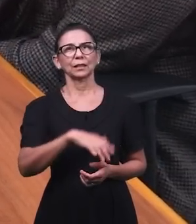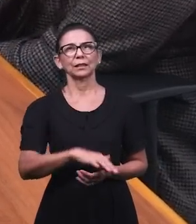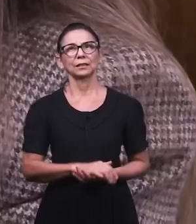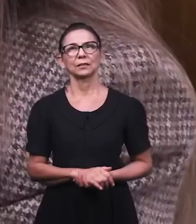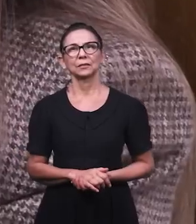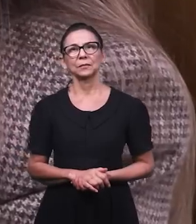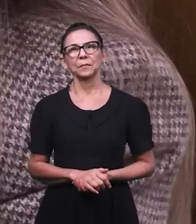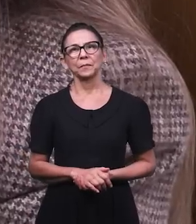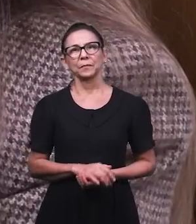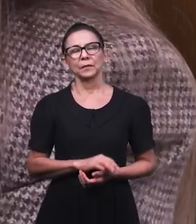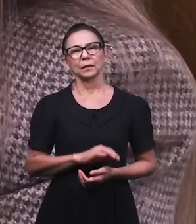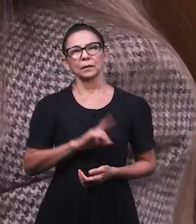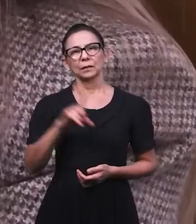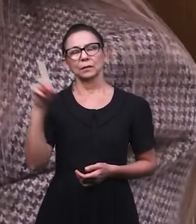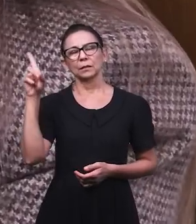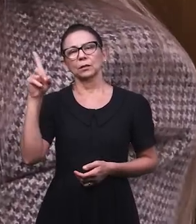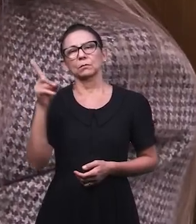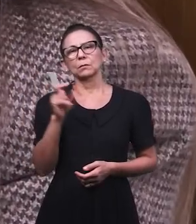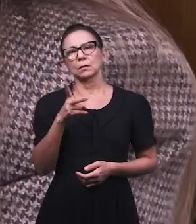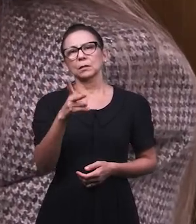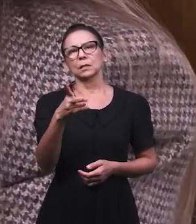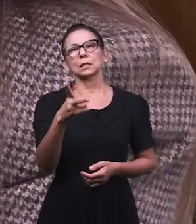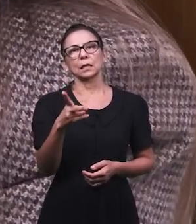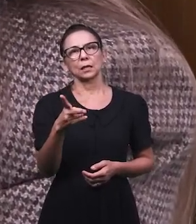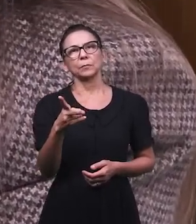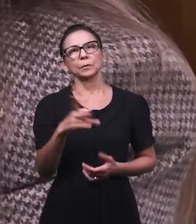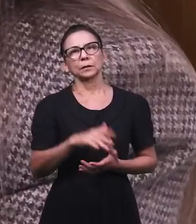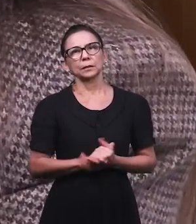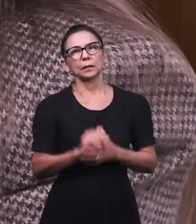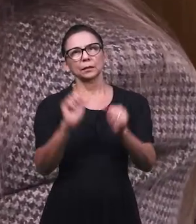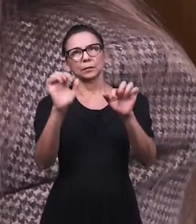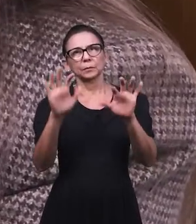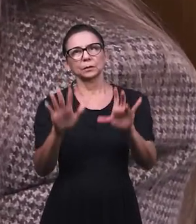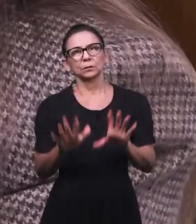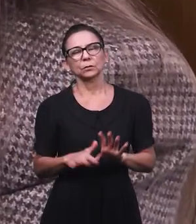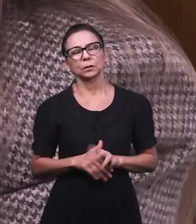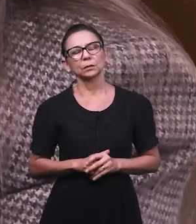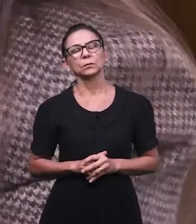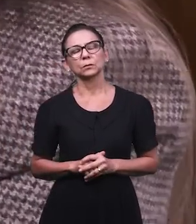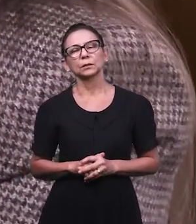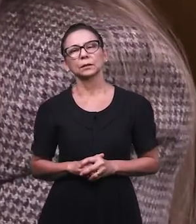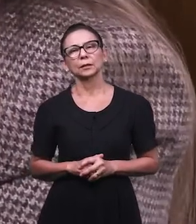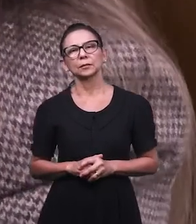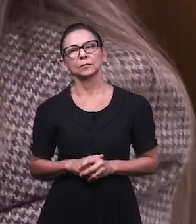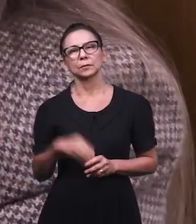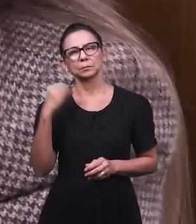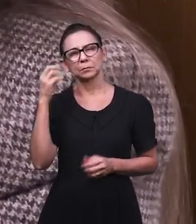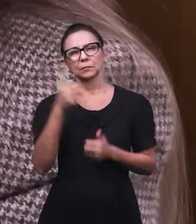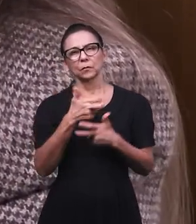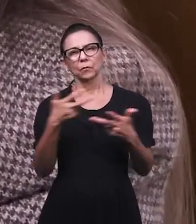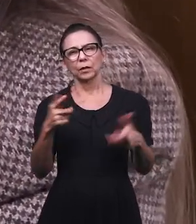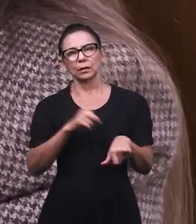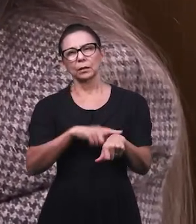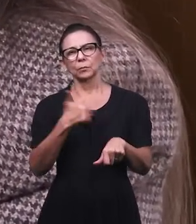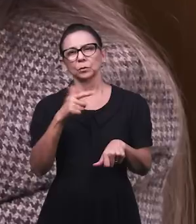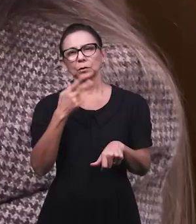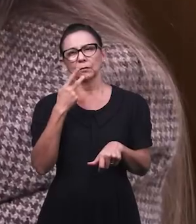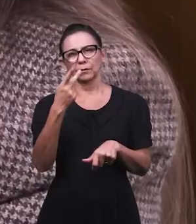porque... Mesmo Deus fazendo tantas coisas, e é porque não vai dar tempo de contar tudo que já aconteceu na minha vida, né?